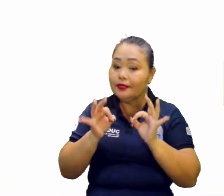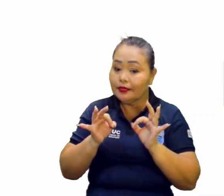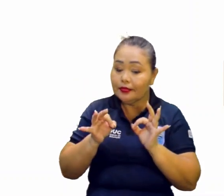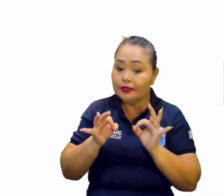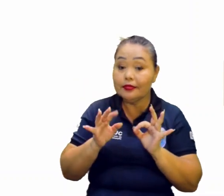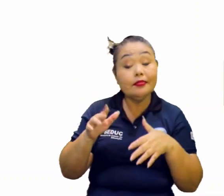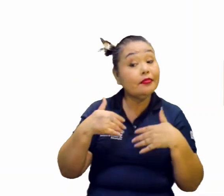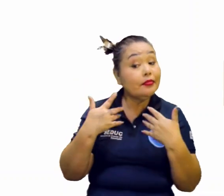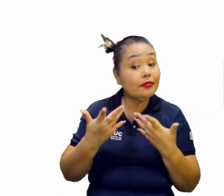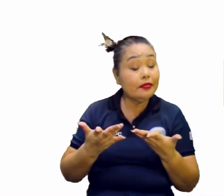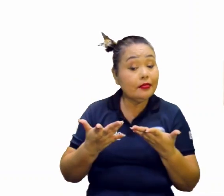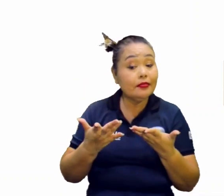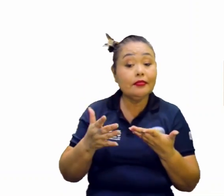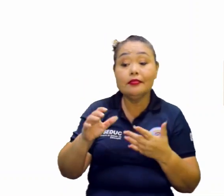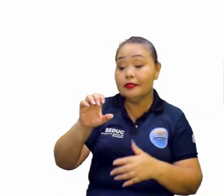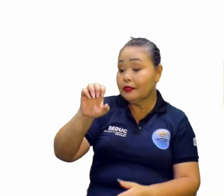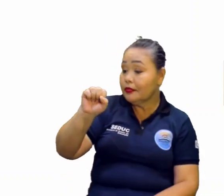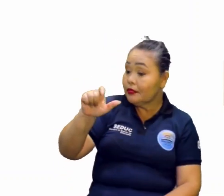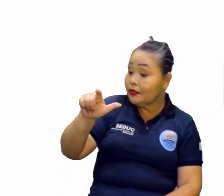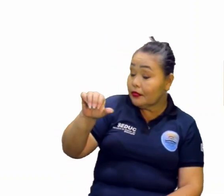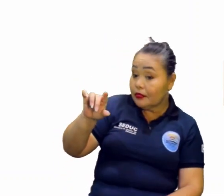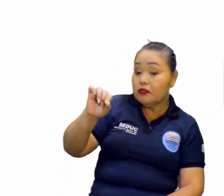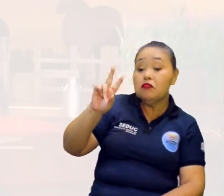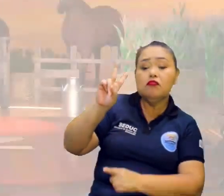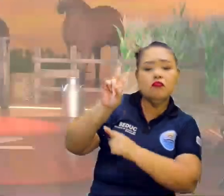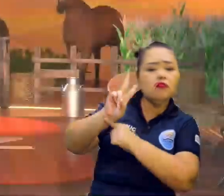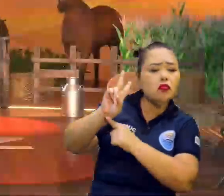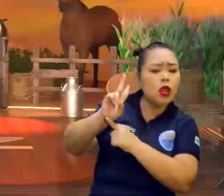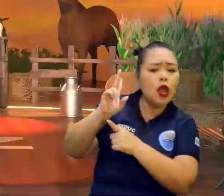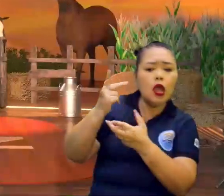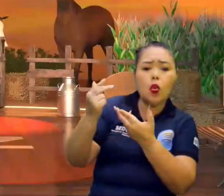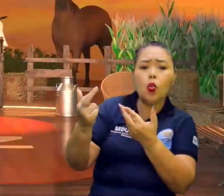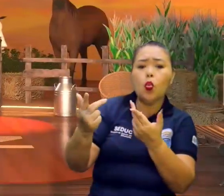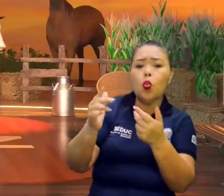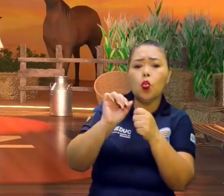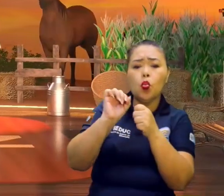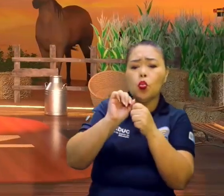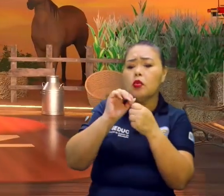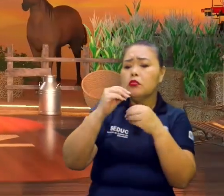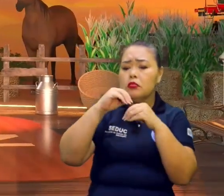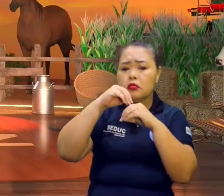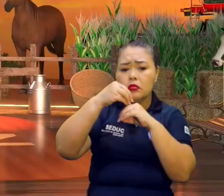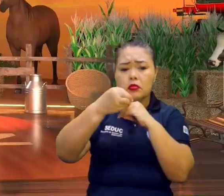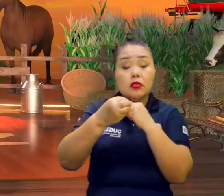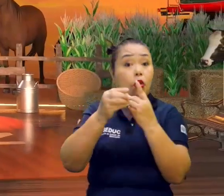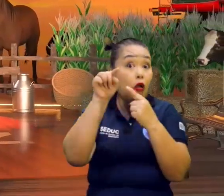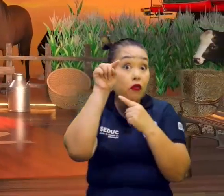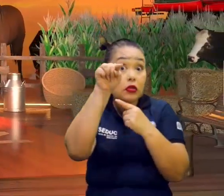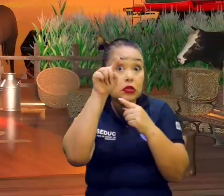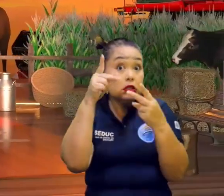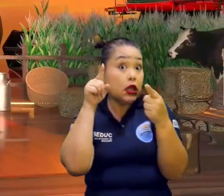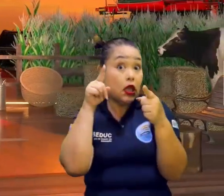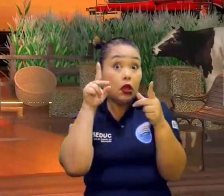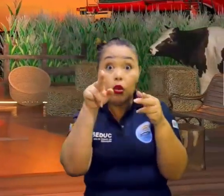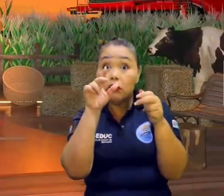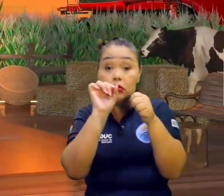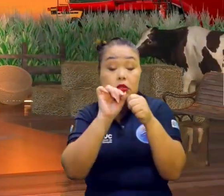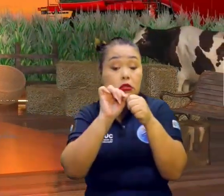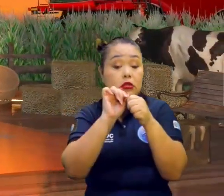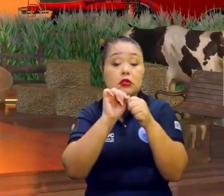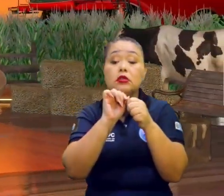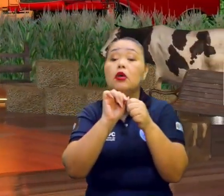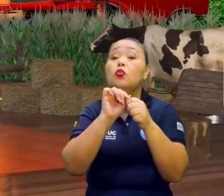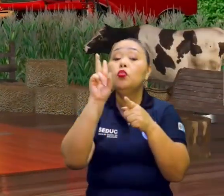o solo bem cuidado é igual aquele organismo, você que ali, ó, cuida da sua